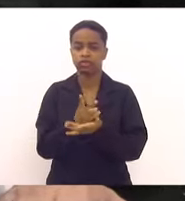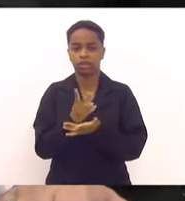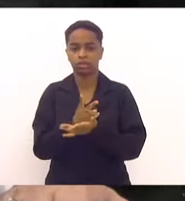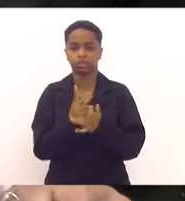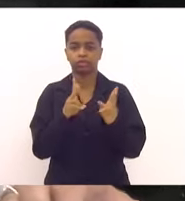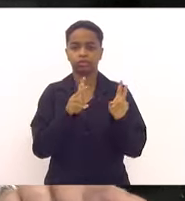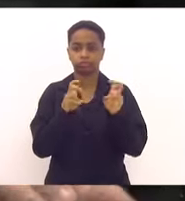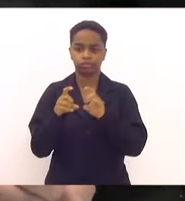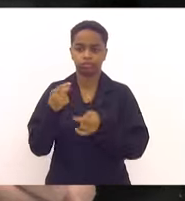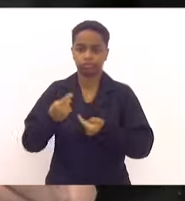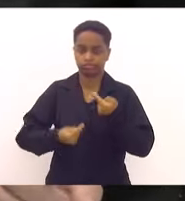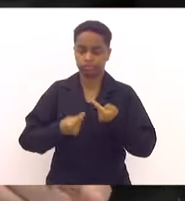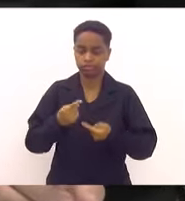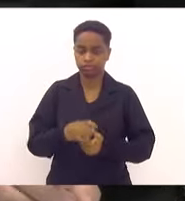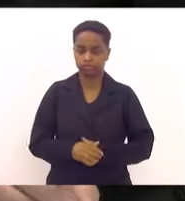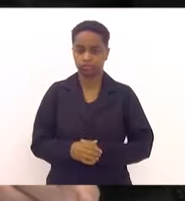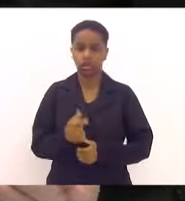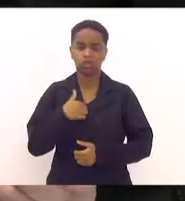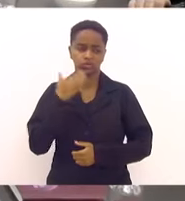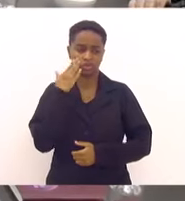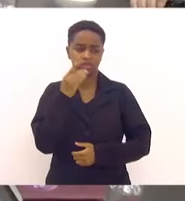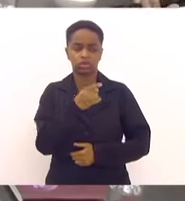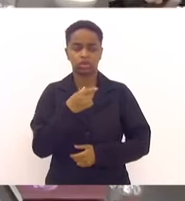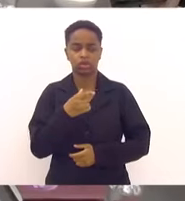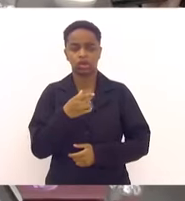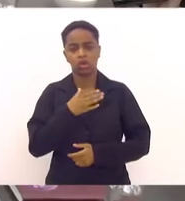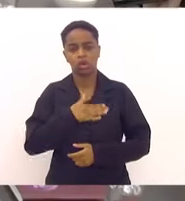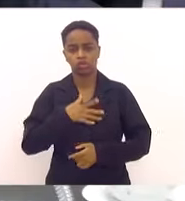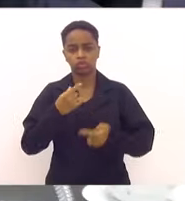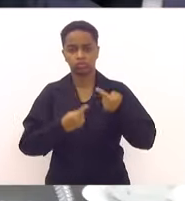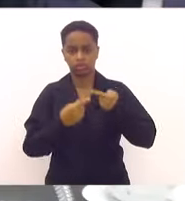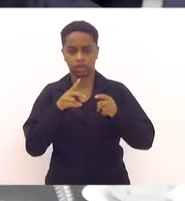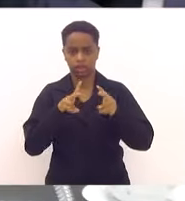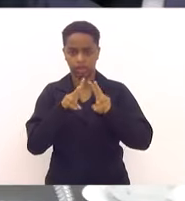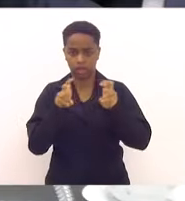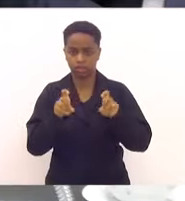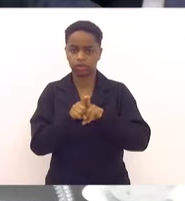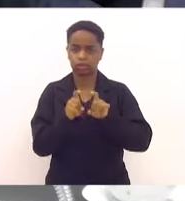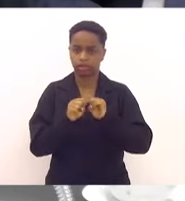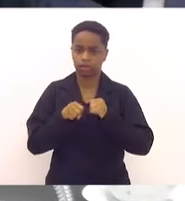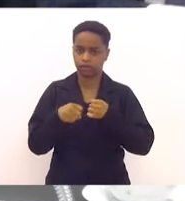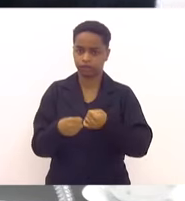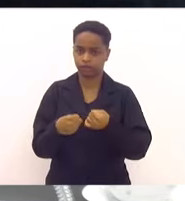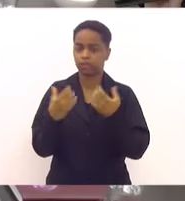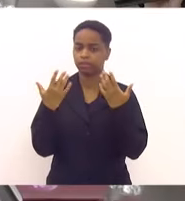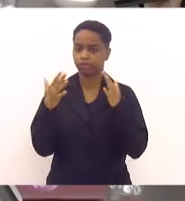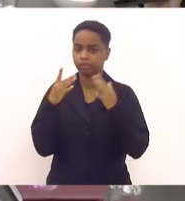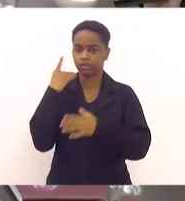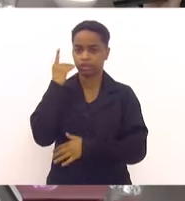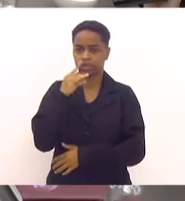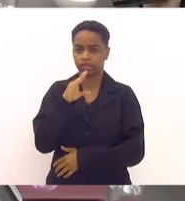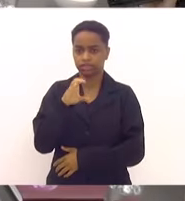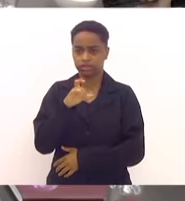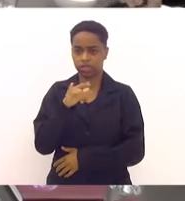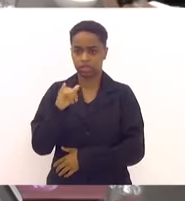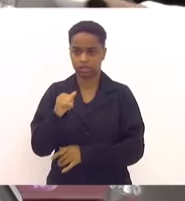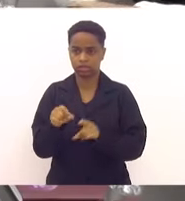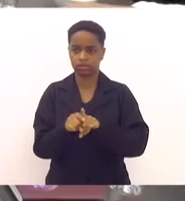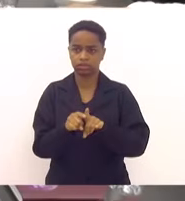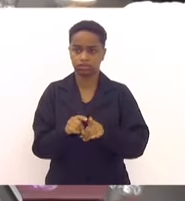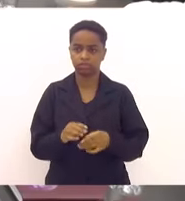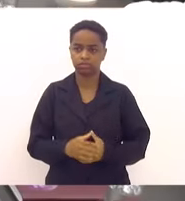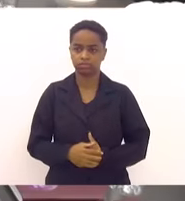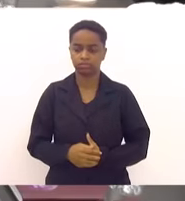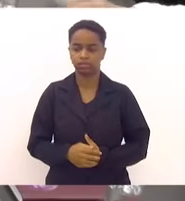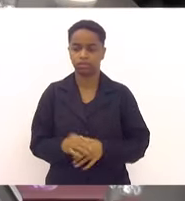Vossa Excelência é uma lembrado. Das entusiastas da matéria aqui e defende a matéria. Parabéns, deputada Célia Jordão. Presidente. Parabéns